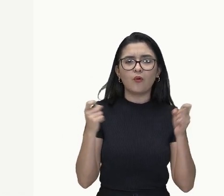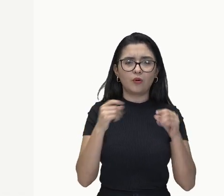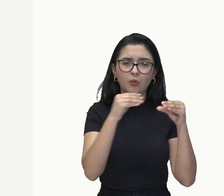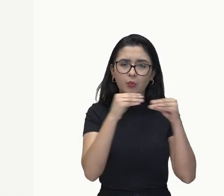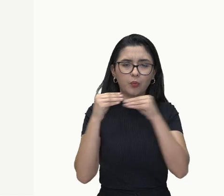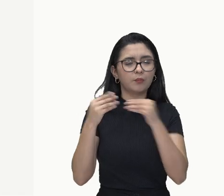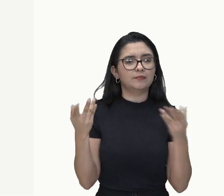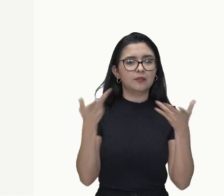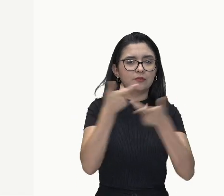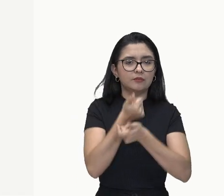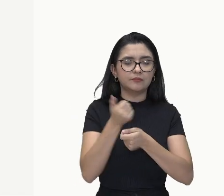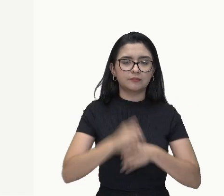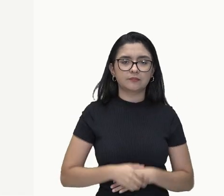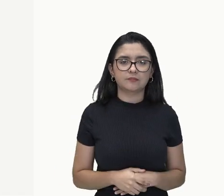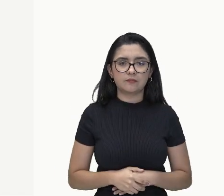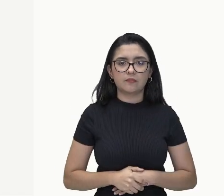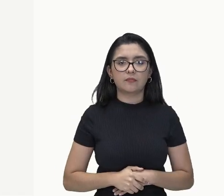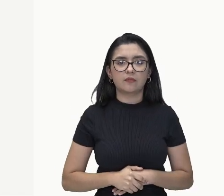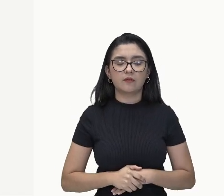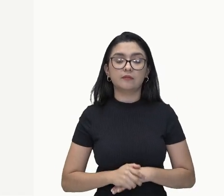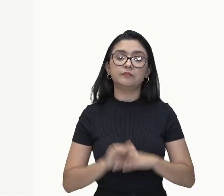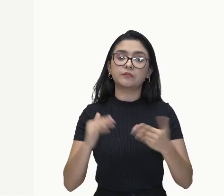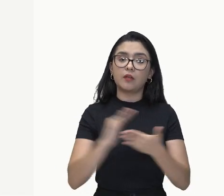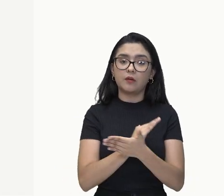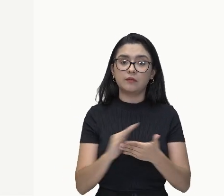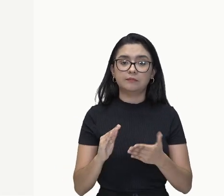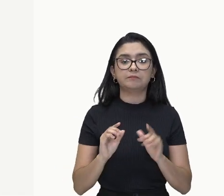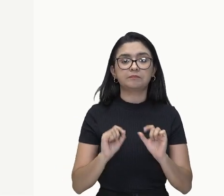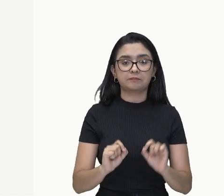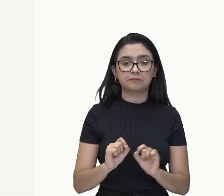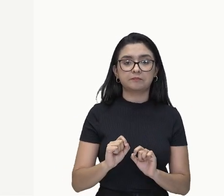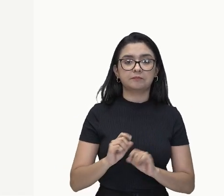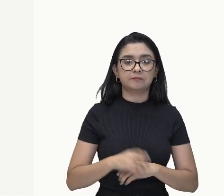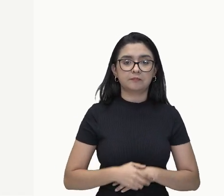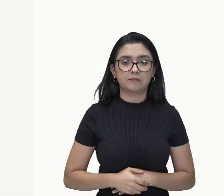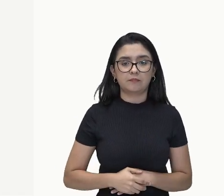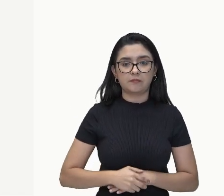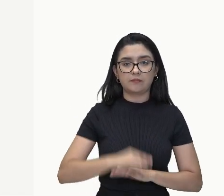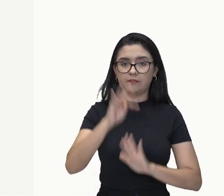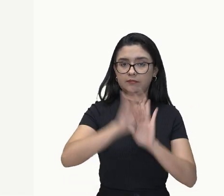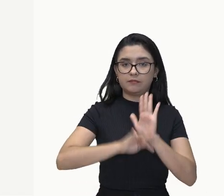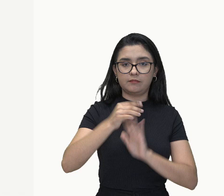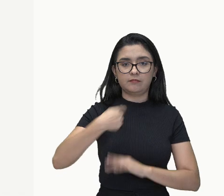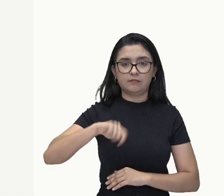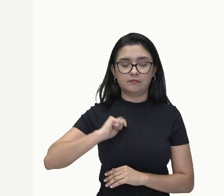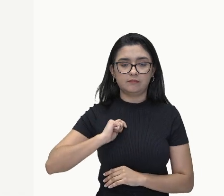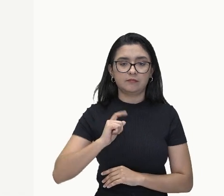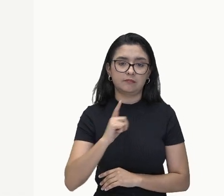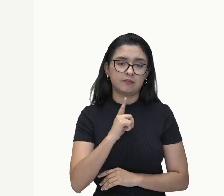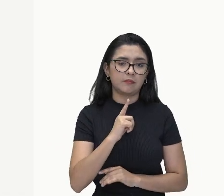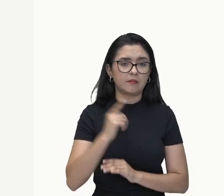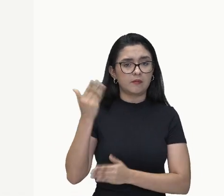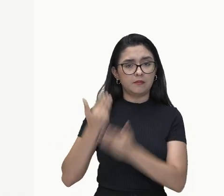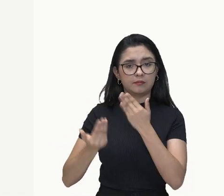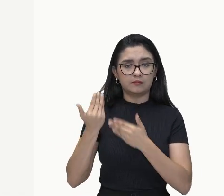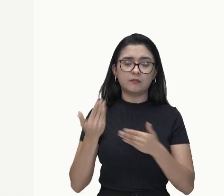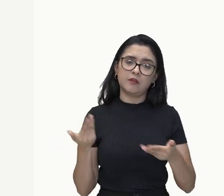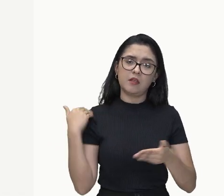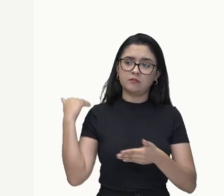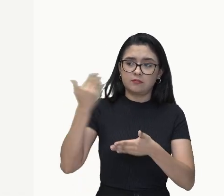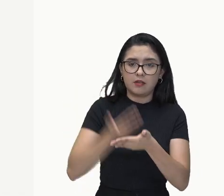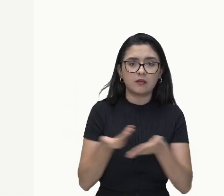tocado. Mas vejam, algumas bolivianas tinham e todavia têm. Tanto elas tinham no passado, como elas